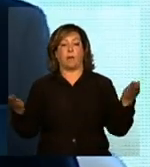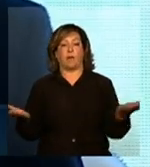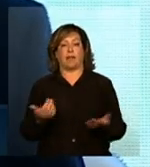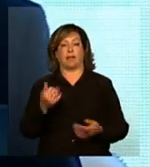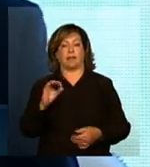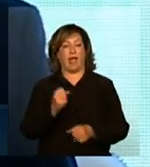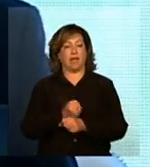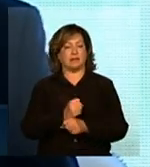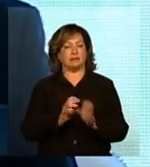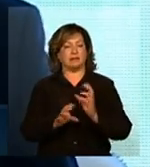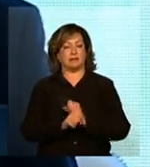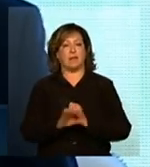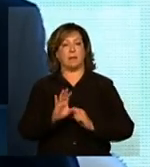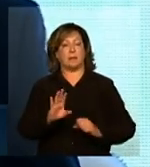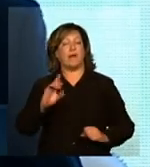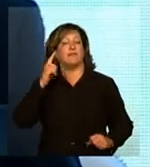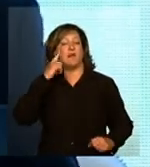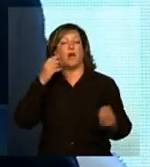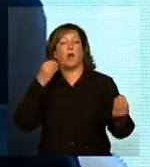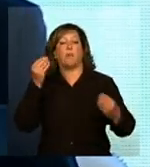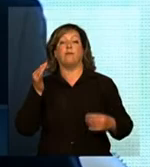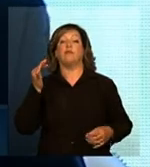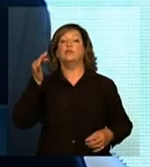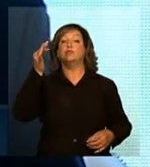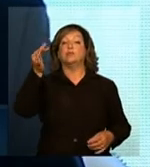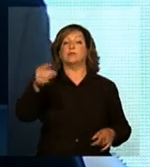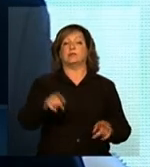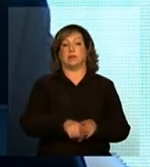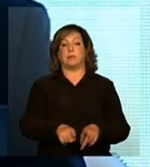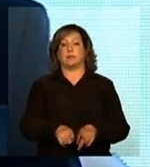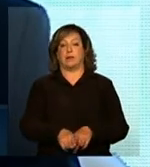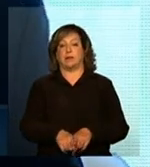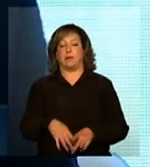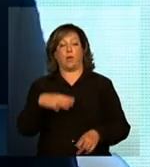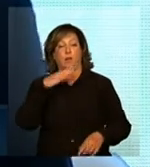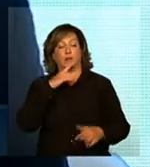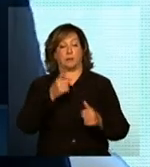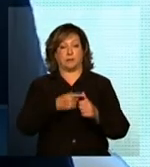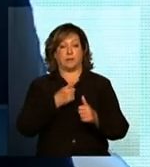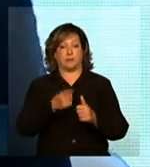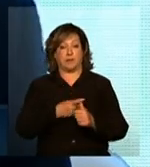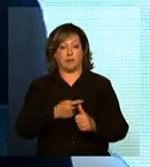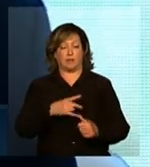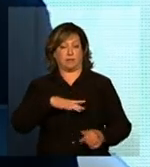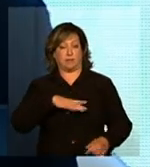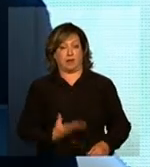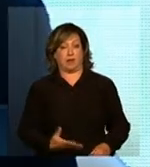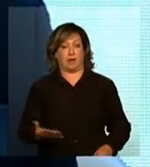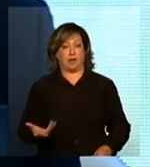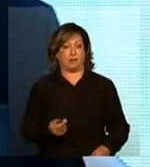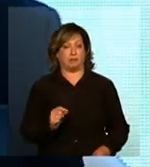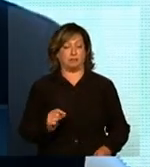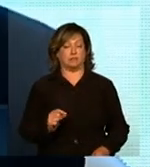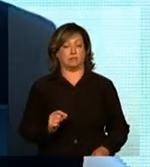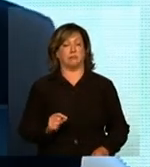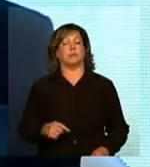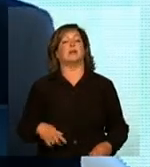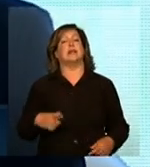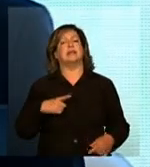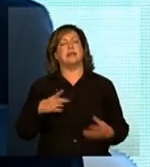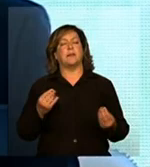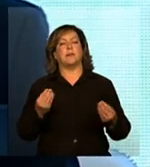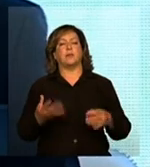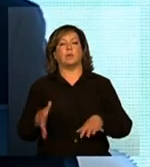mas também projetar um pouco os desafios pela frente. Primeiro, acho que o primeiro grande desafio, é lógico que nós temos ainda muita inclusão